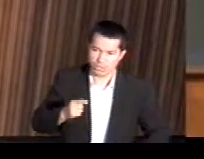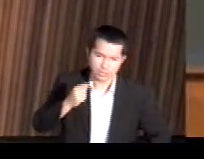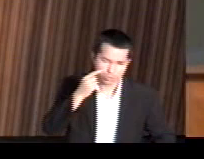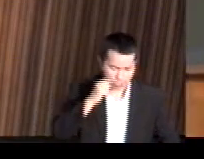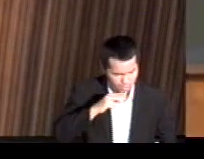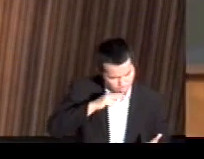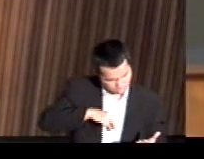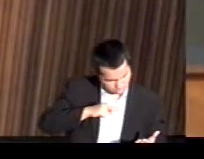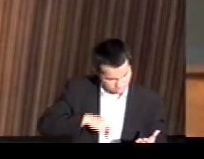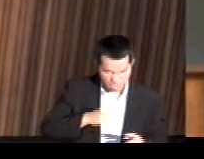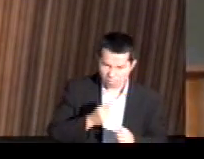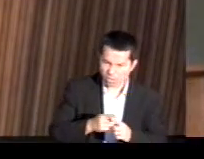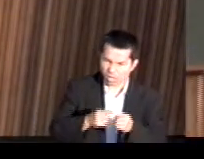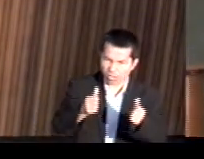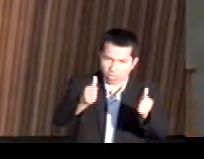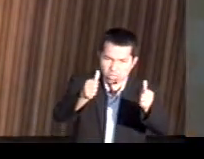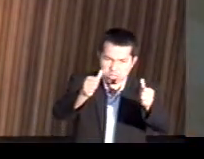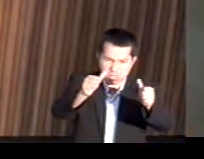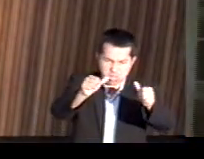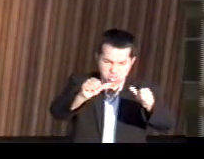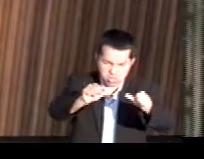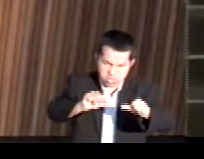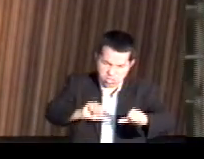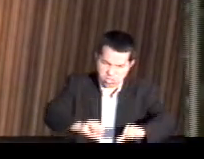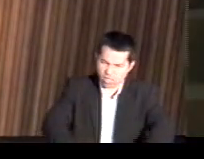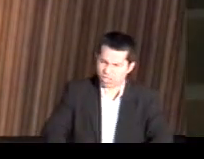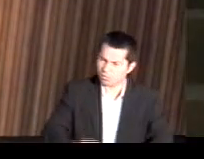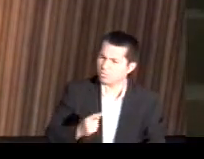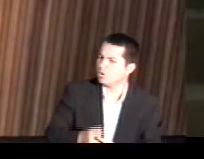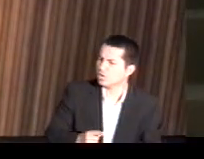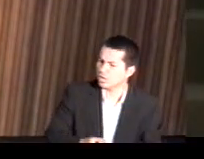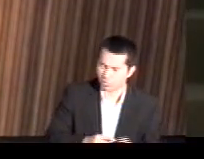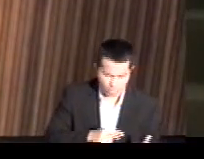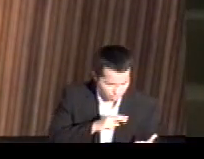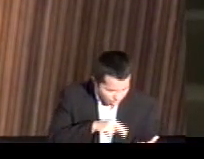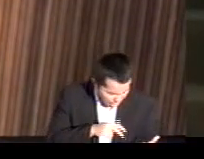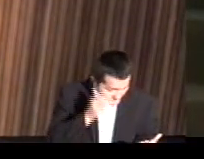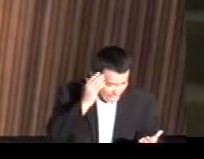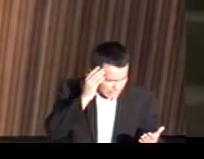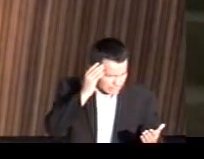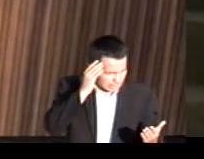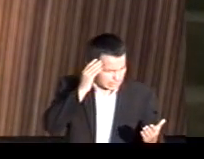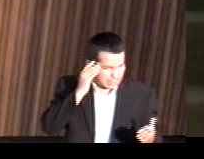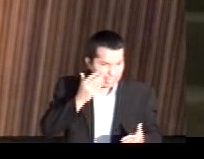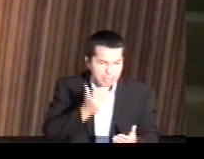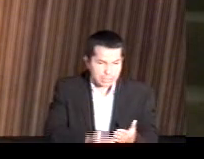mentira, a violência, o engano. E quando chega num limite da